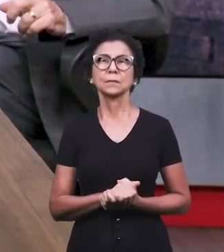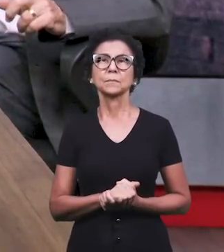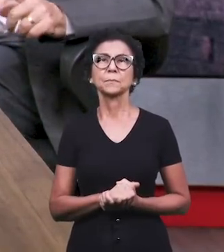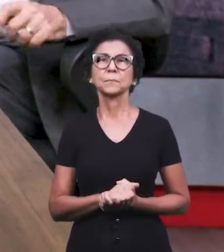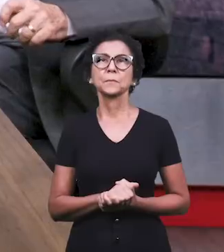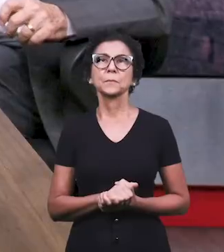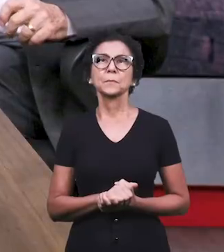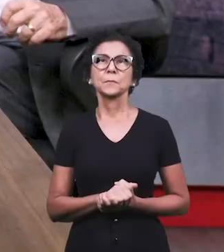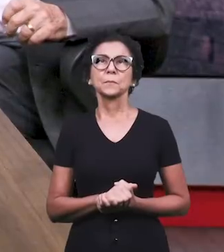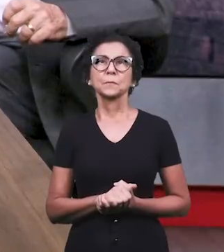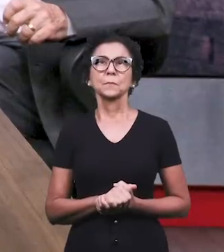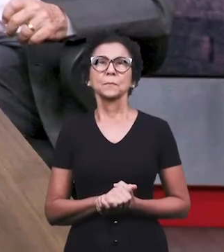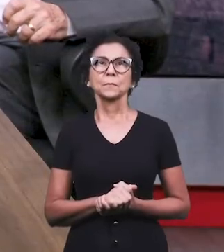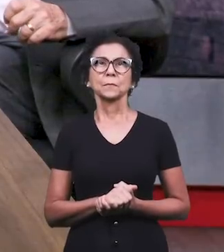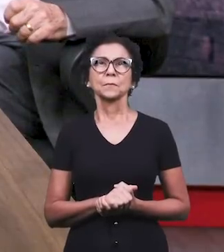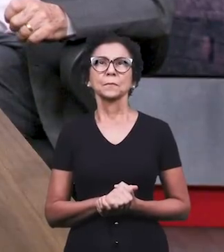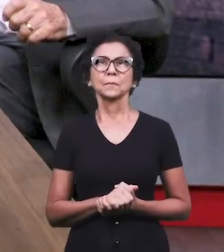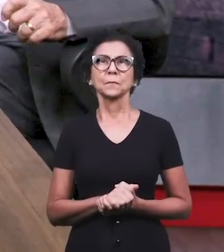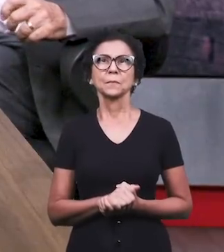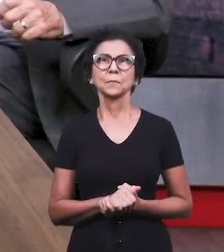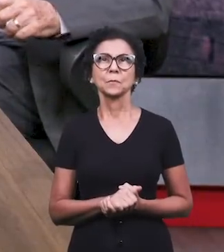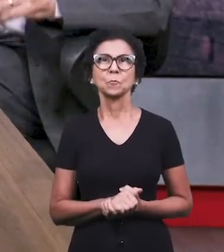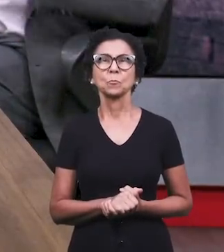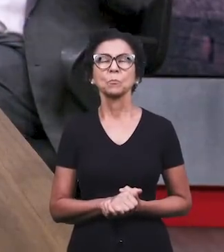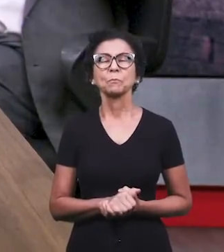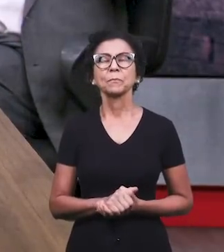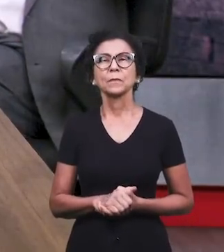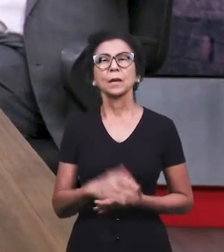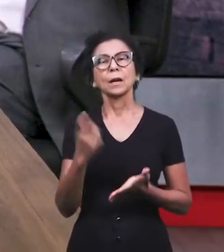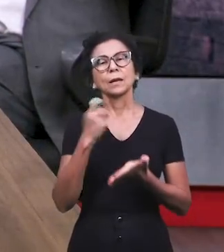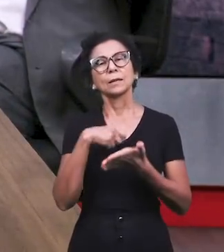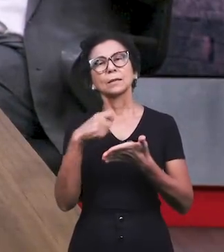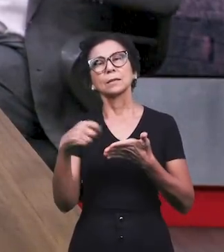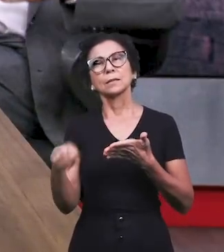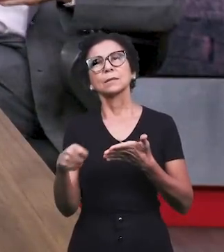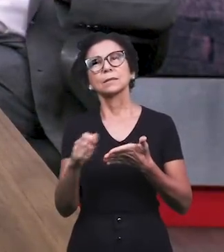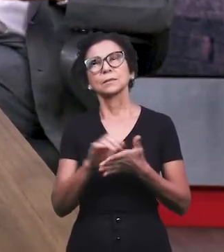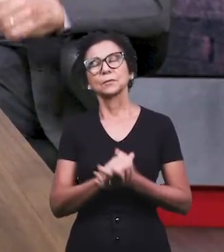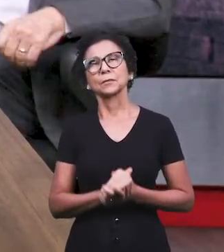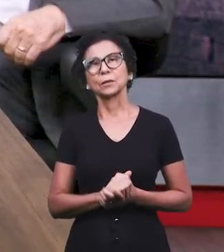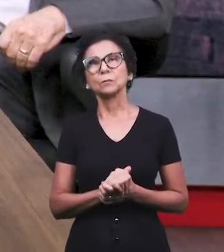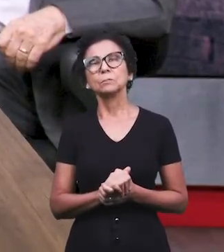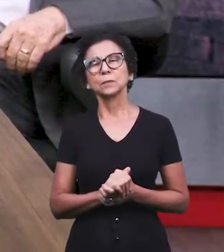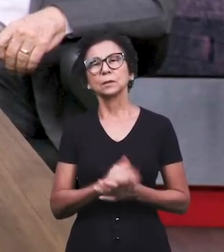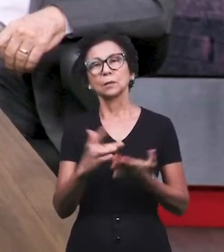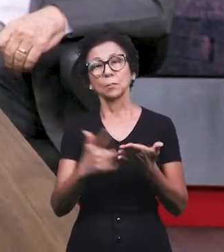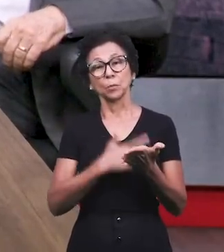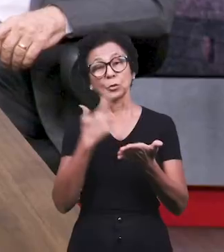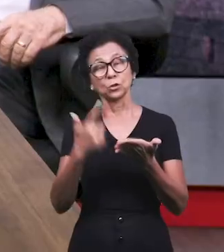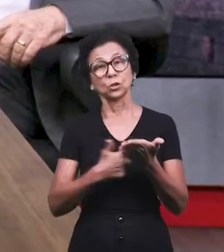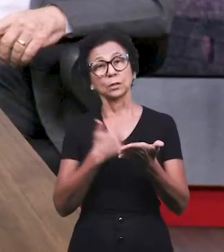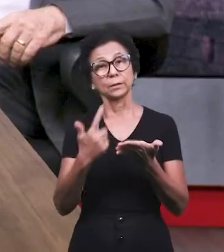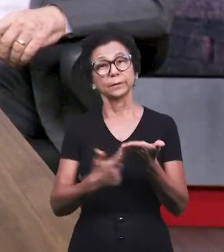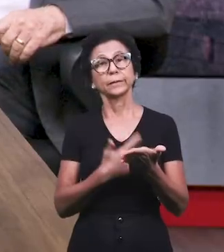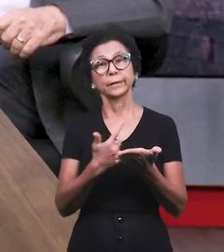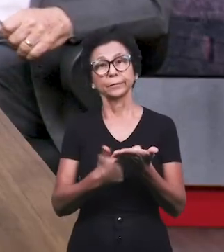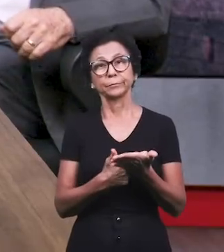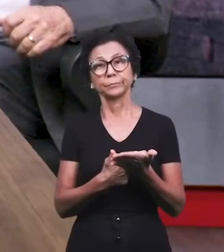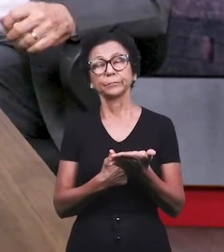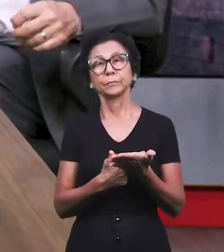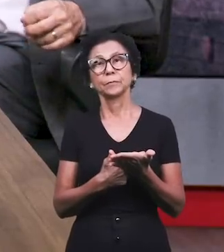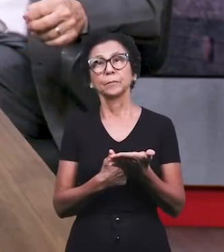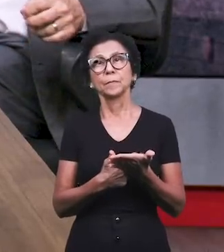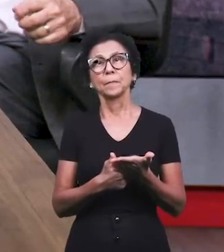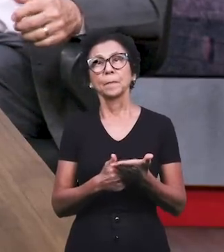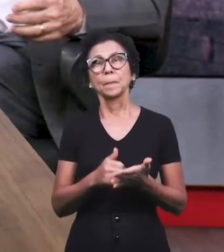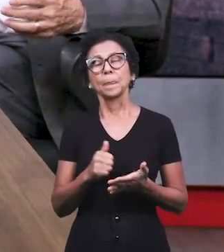Não, Jabes dava aula primeiro. Sara foi primeiro? Foi. Escreveu até, ela fez até uma apostila, né? Acerca do livro de Daniel. Mas eu